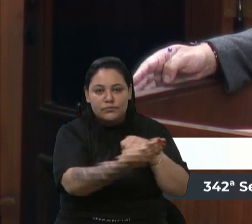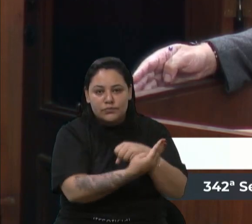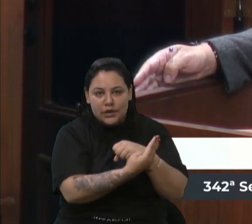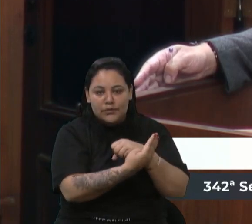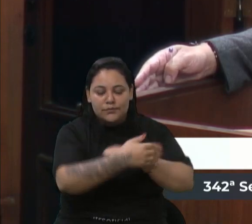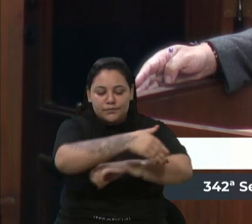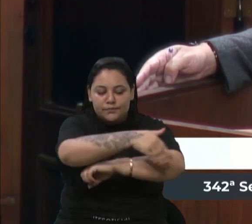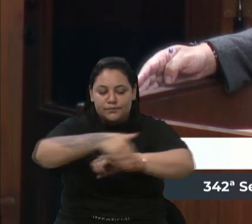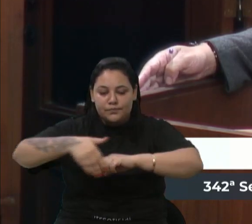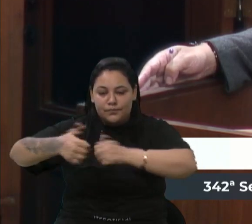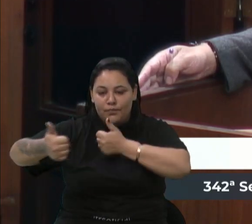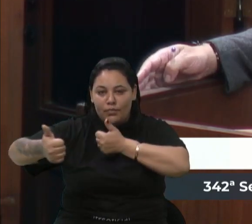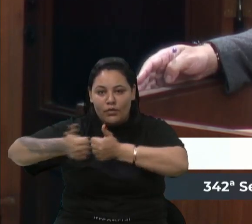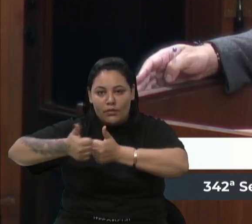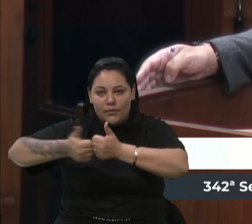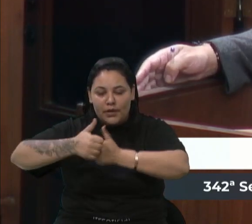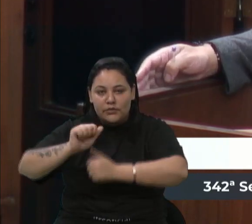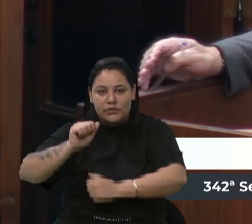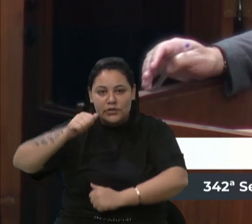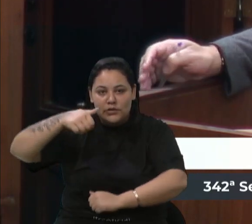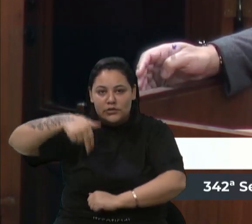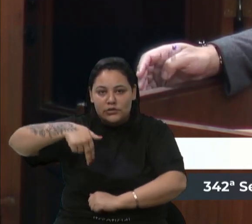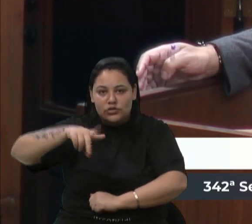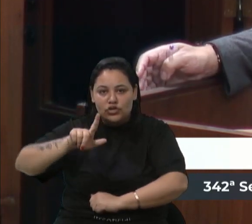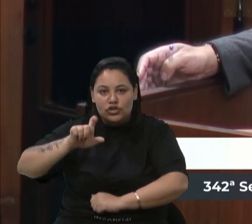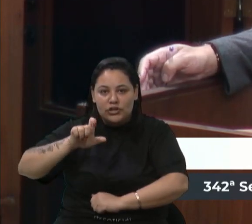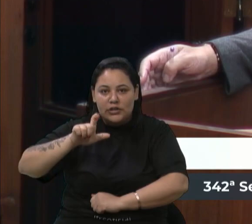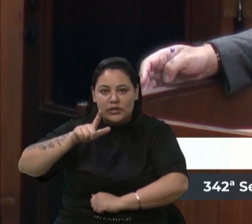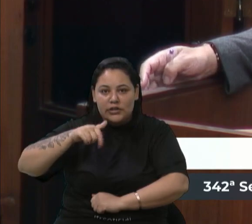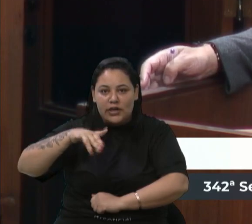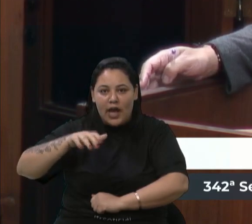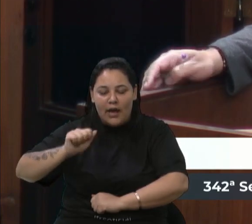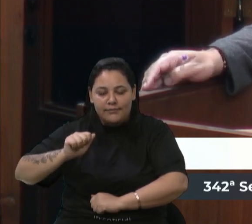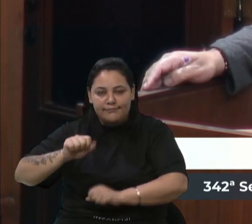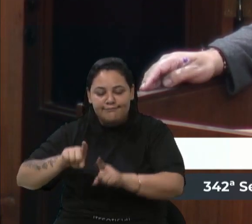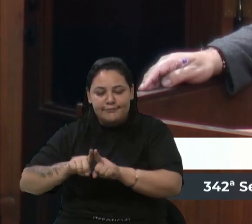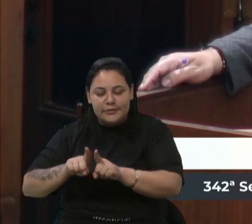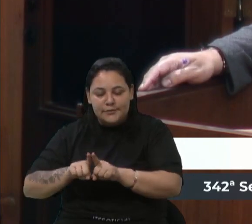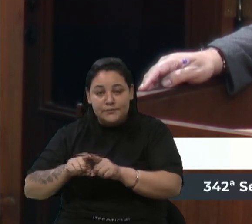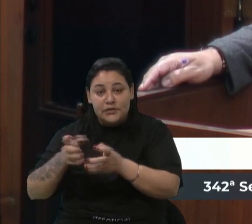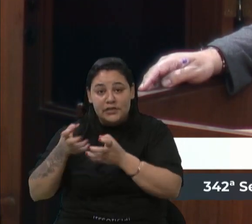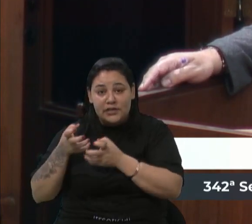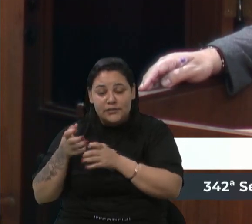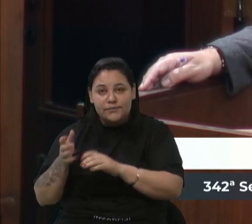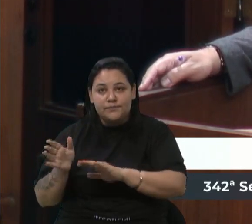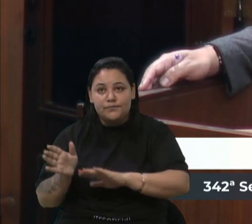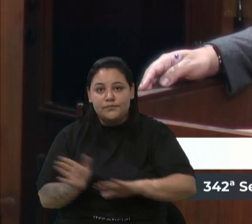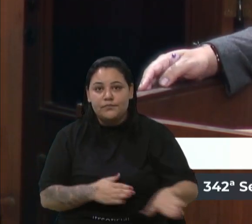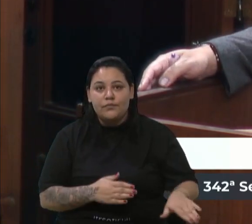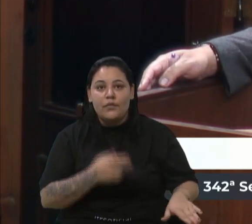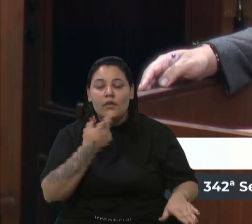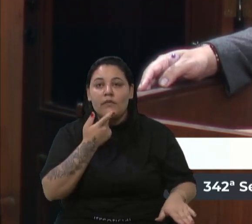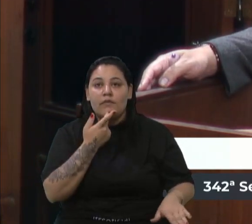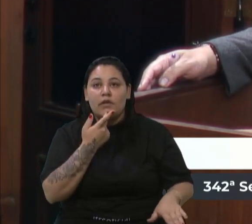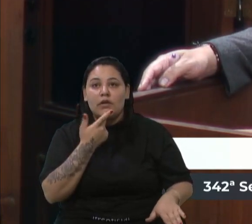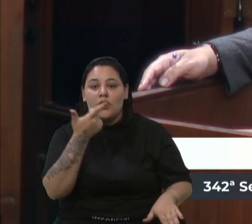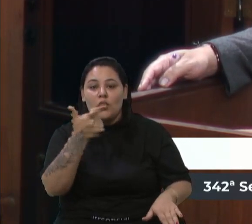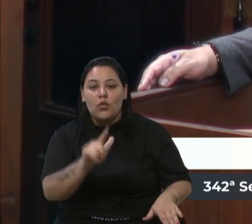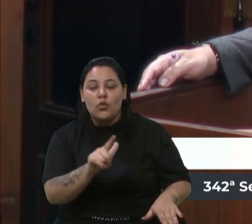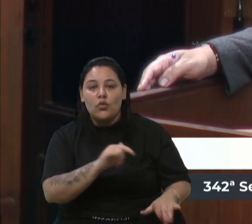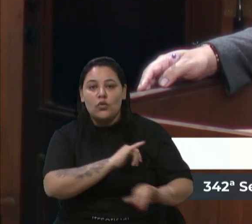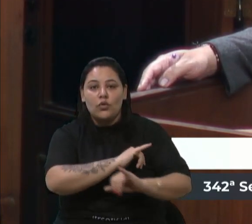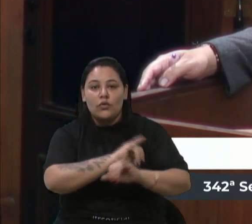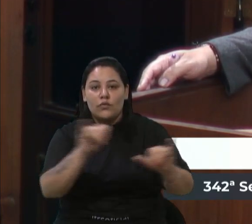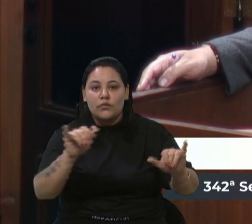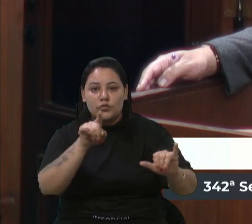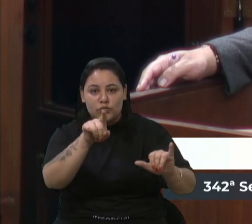Sinimbu, perto ali da Angelina Miquelon. Eu quero trazer outra informação, vereador Cadório. O senhor preside a